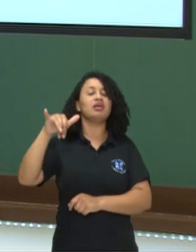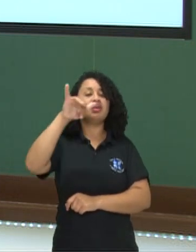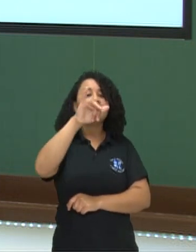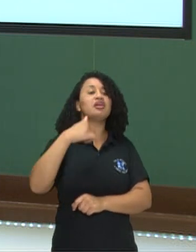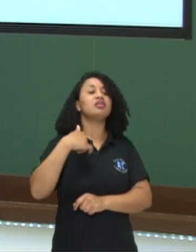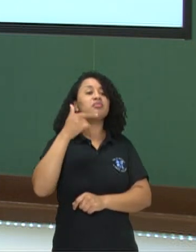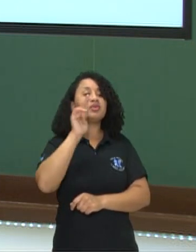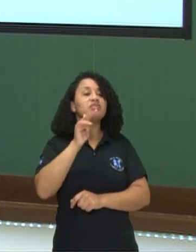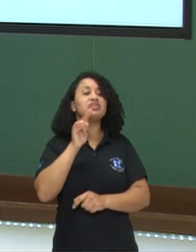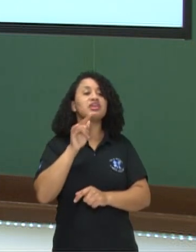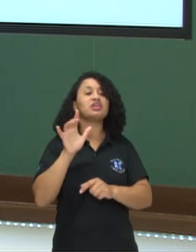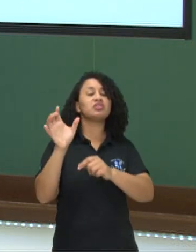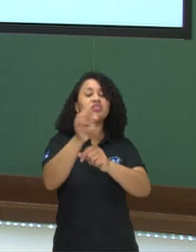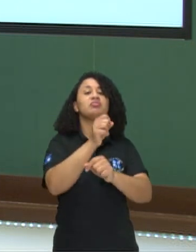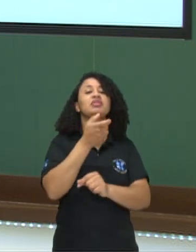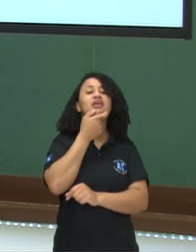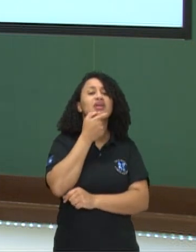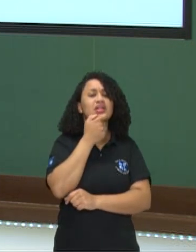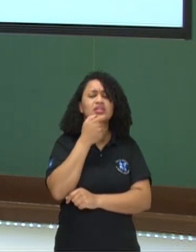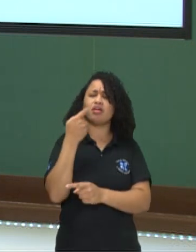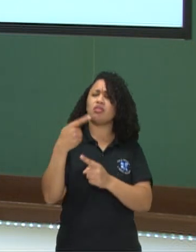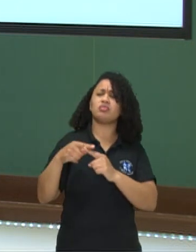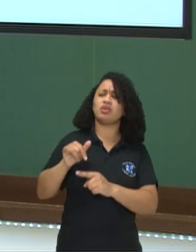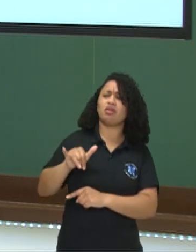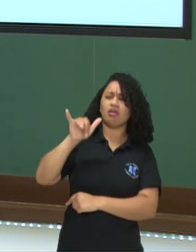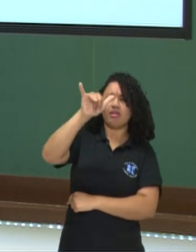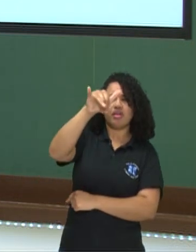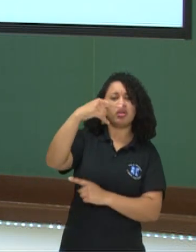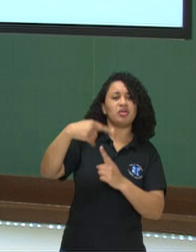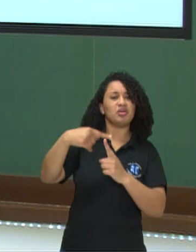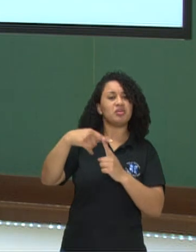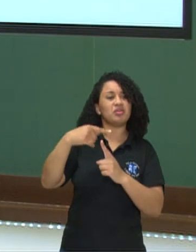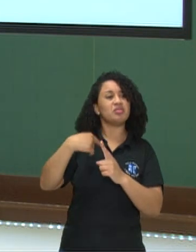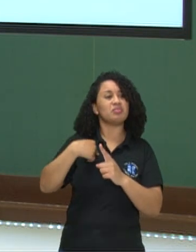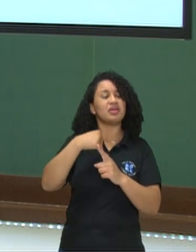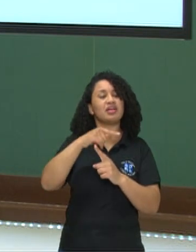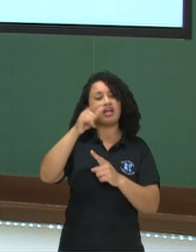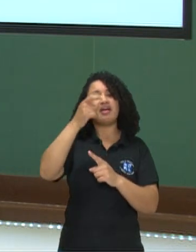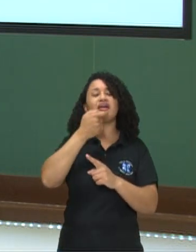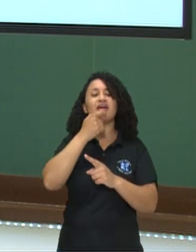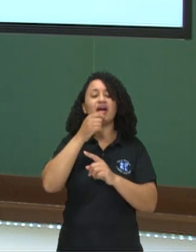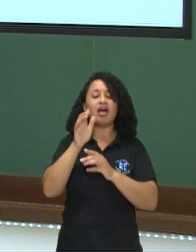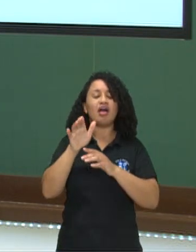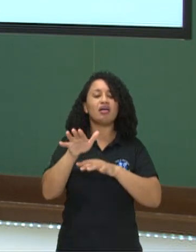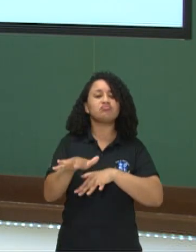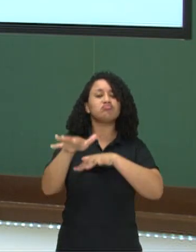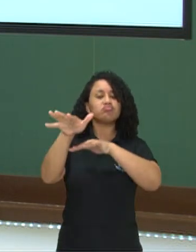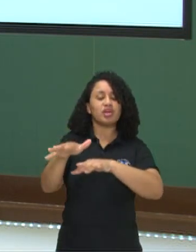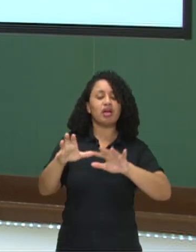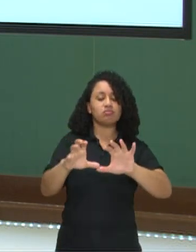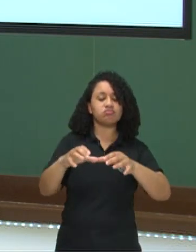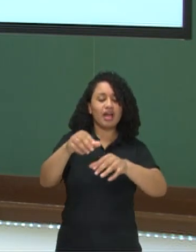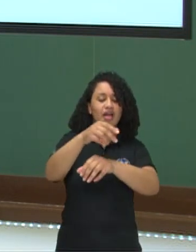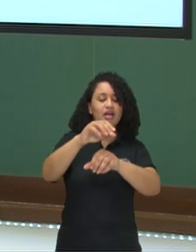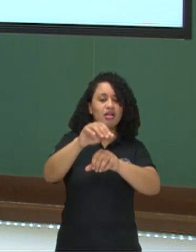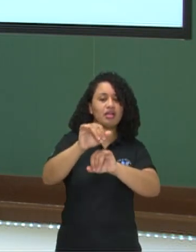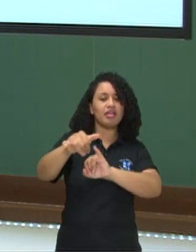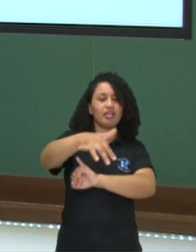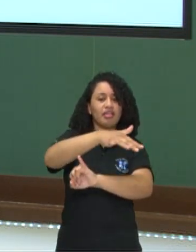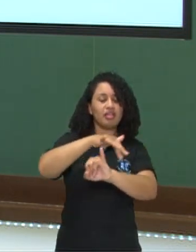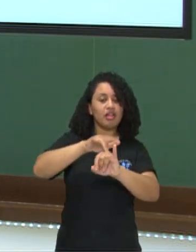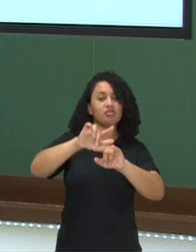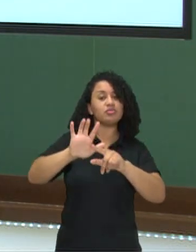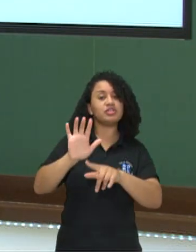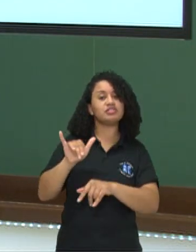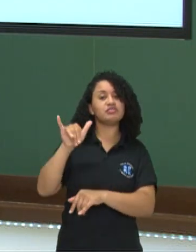a Inglaterra. Por que uma operação aérea? A Inglaterra é um arquipélago, ali a Grã-Bretanha, o Reino Unido, um arquipélago, ilhas, uma operação